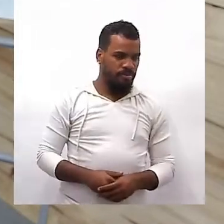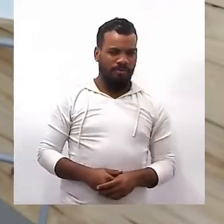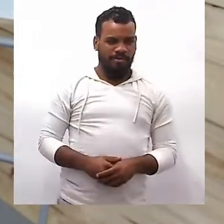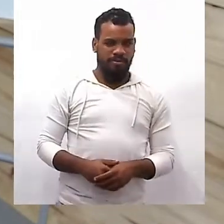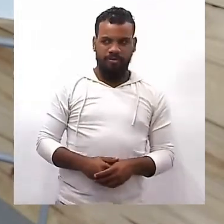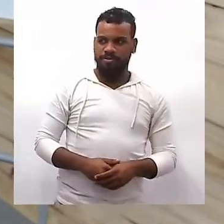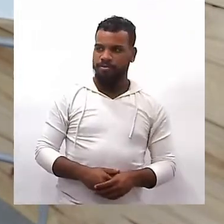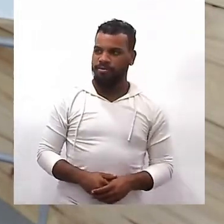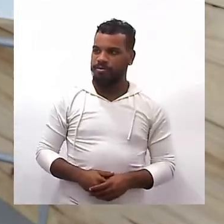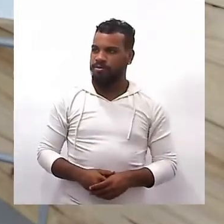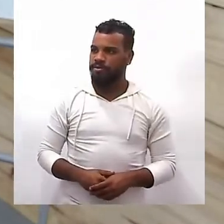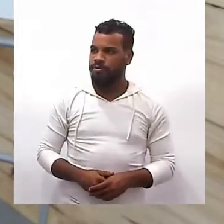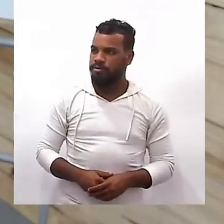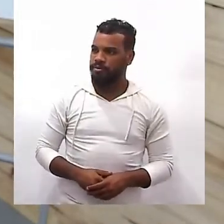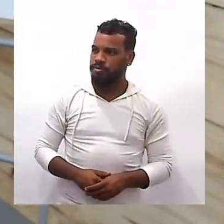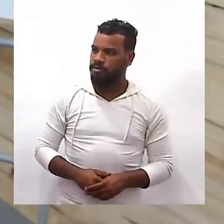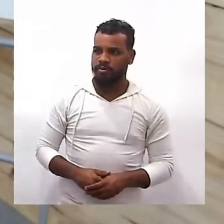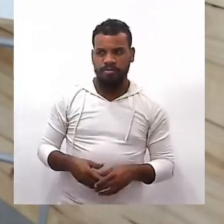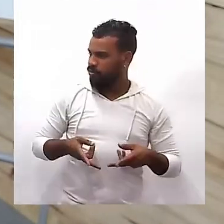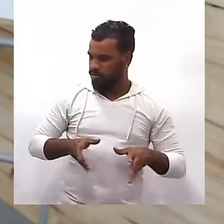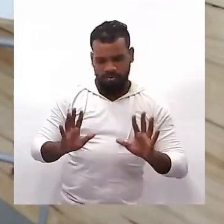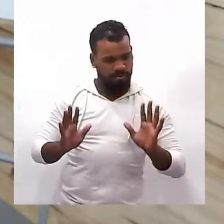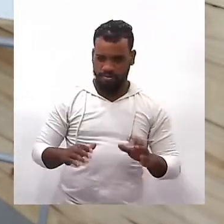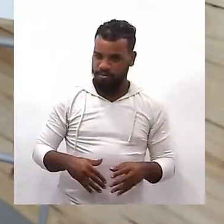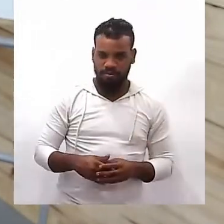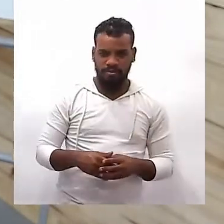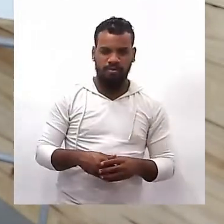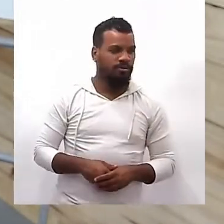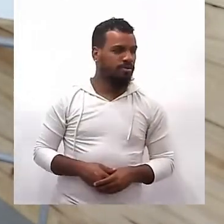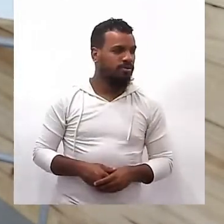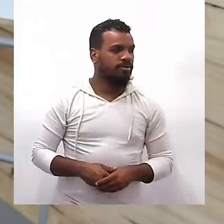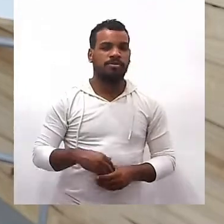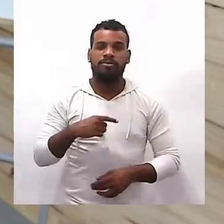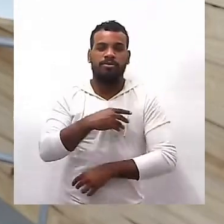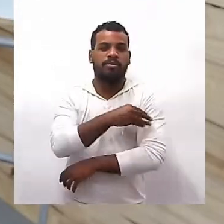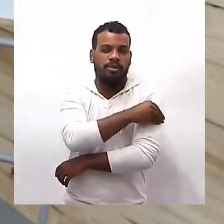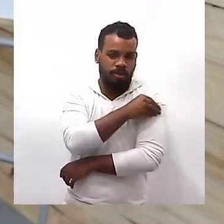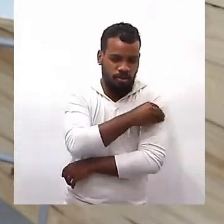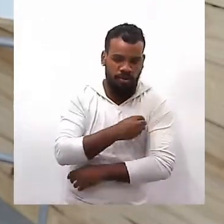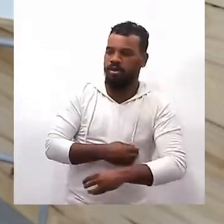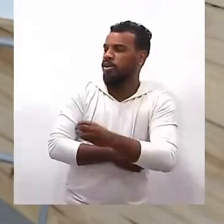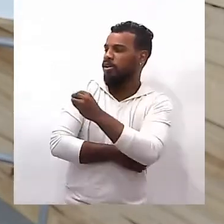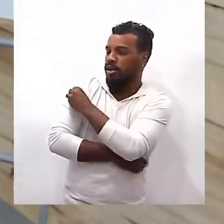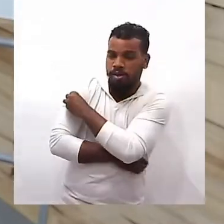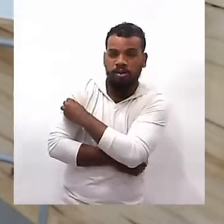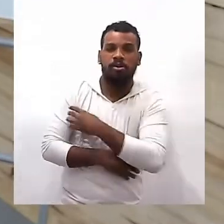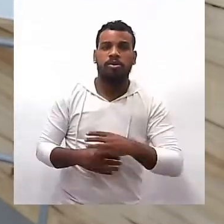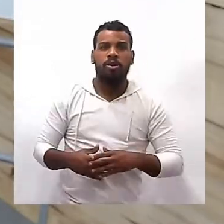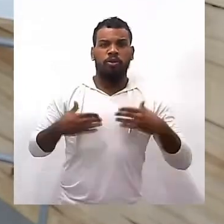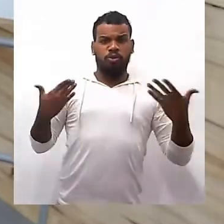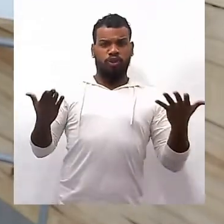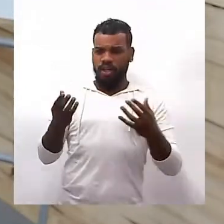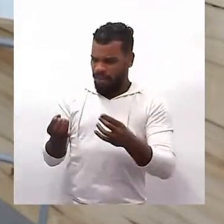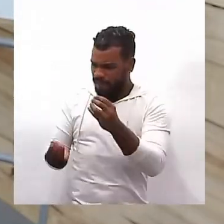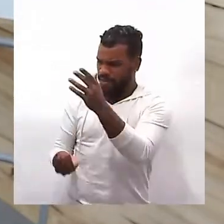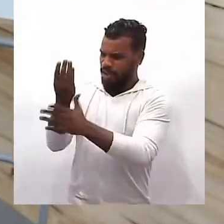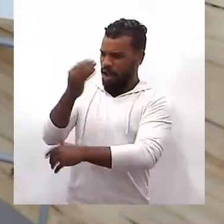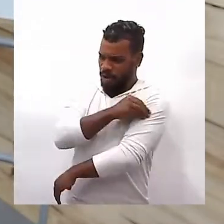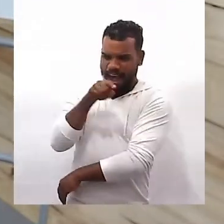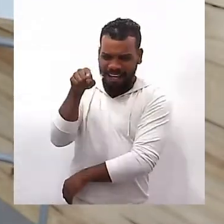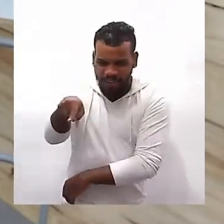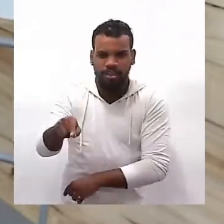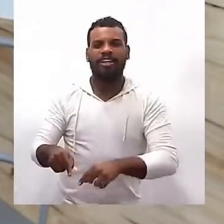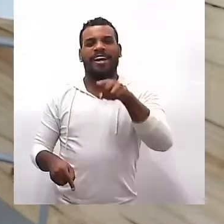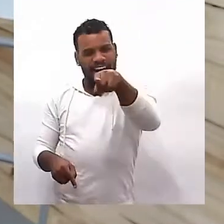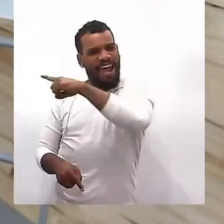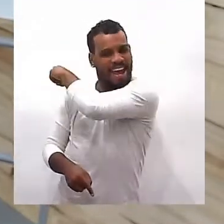e etanol aqui, ou seja, álcool aqui, álcool aqui. Oxe, é assim que produz o álcool? É assim que